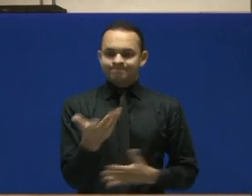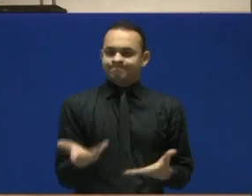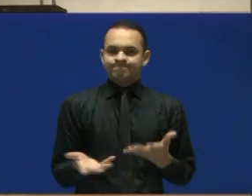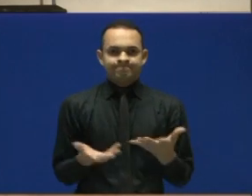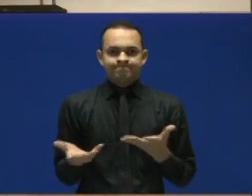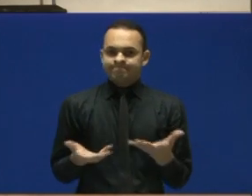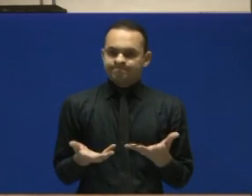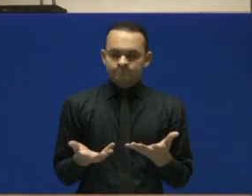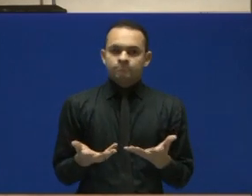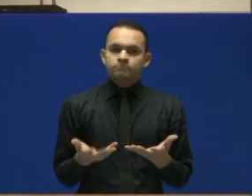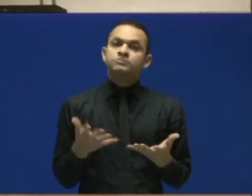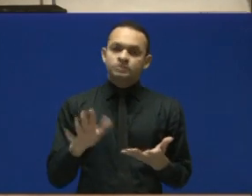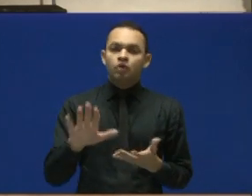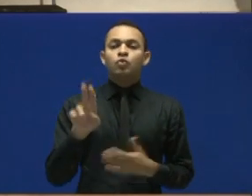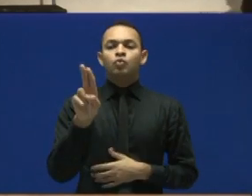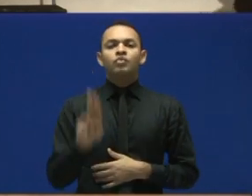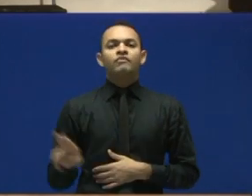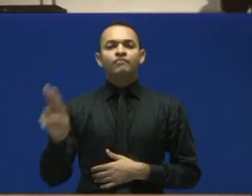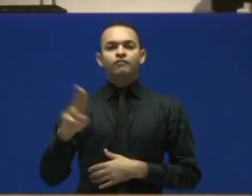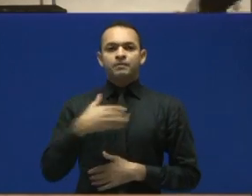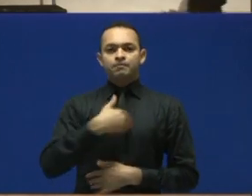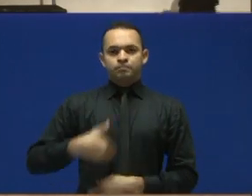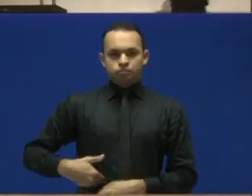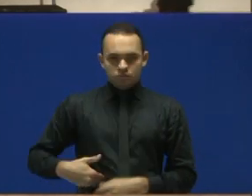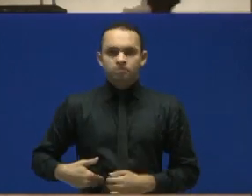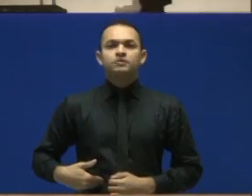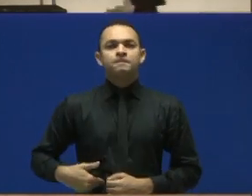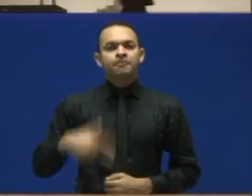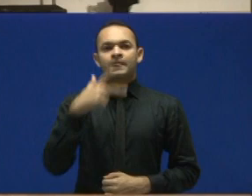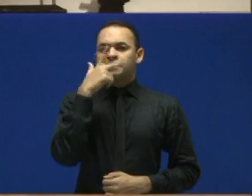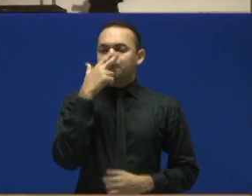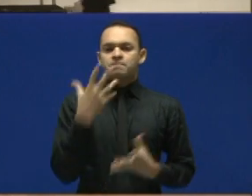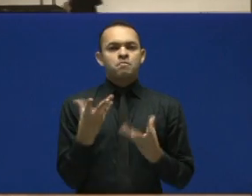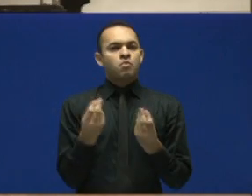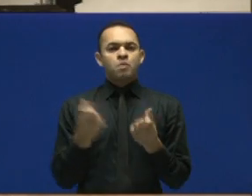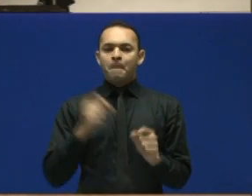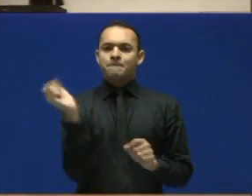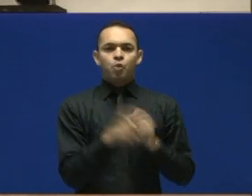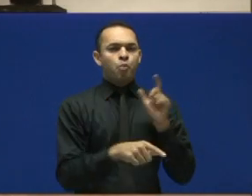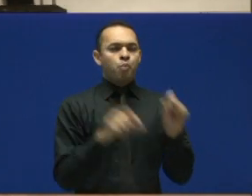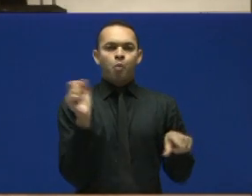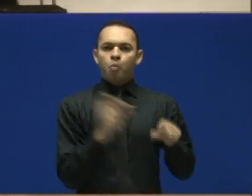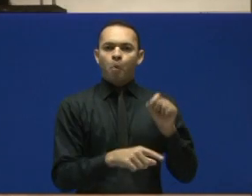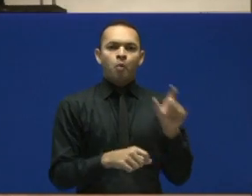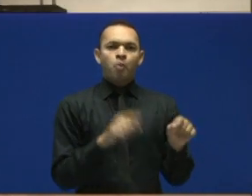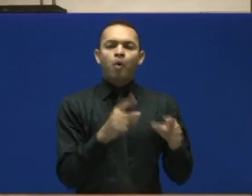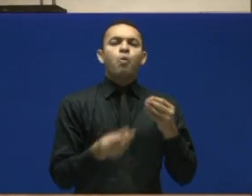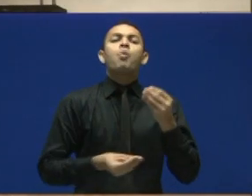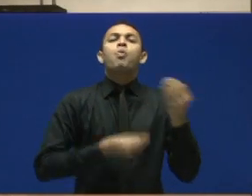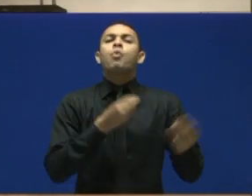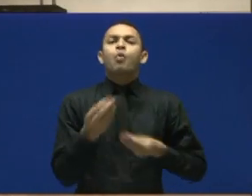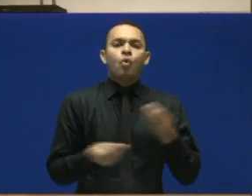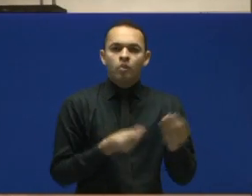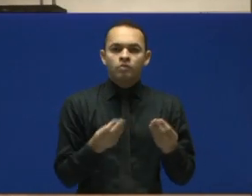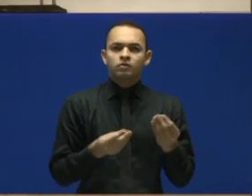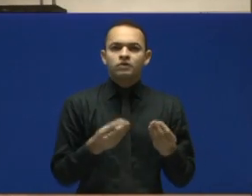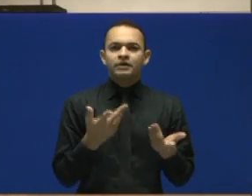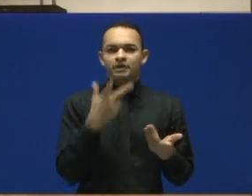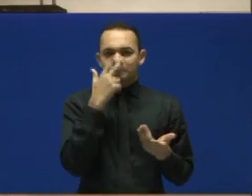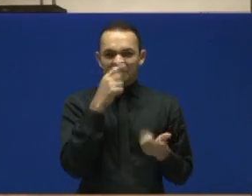as universidades públicas sob ataque constante questionando a nossa eficiência